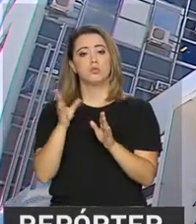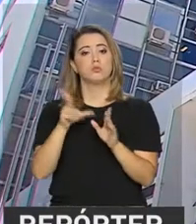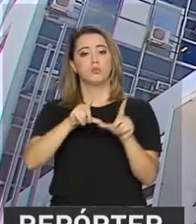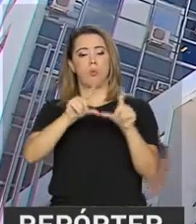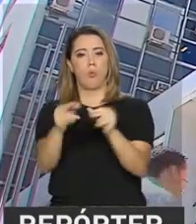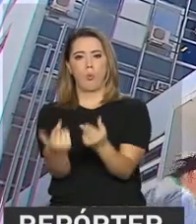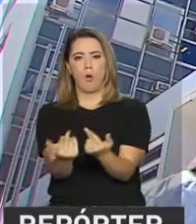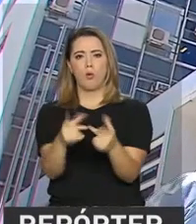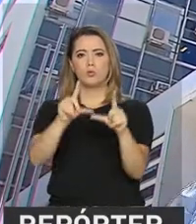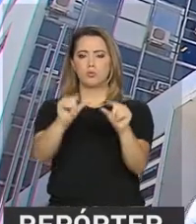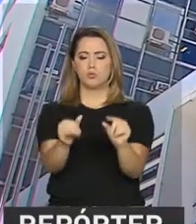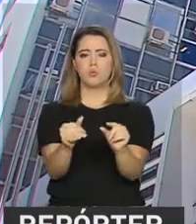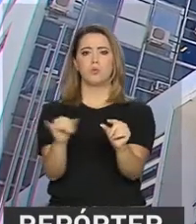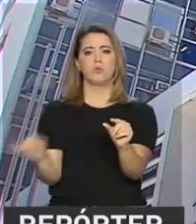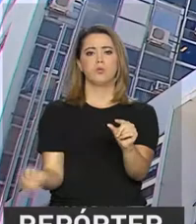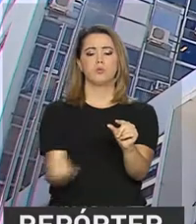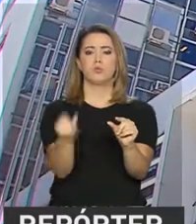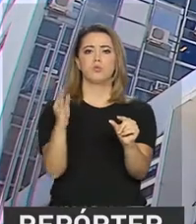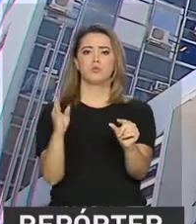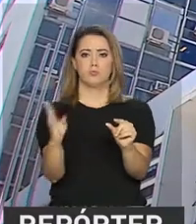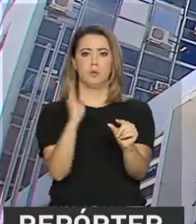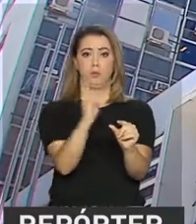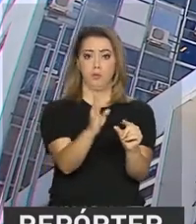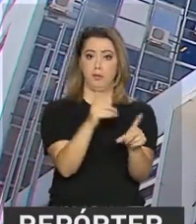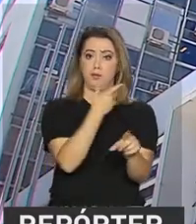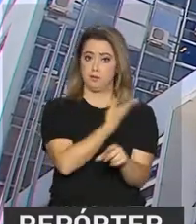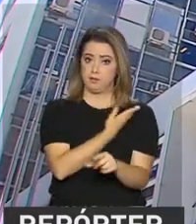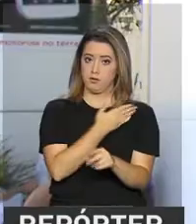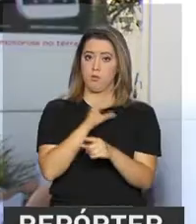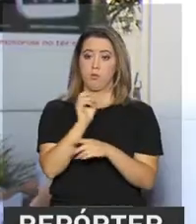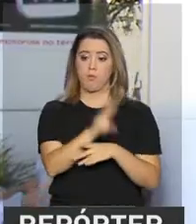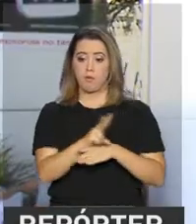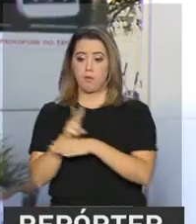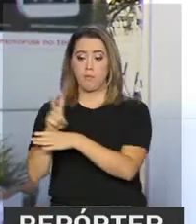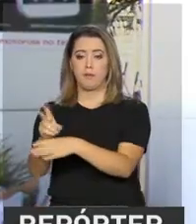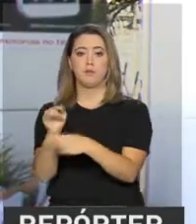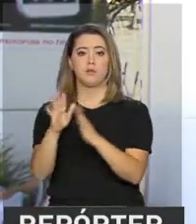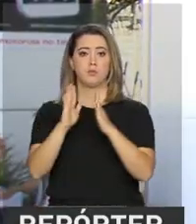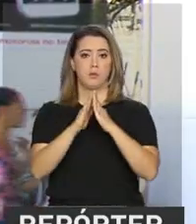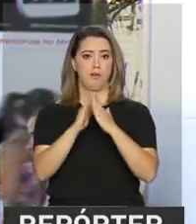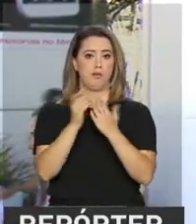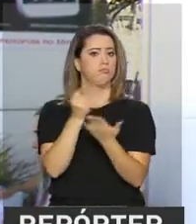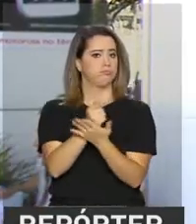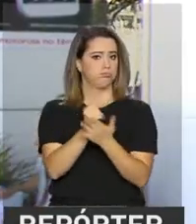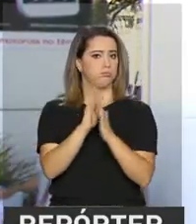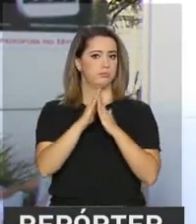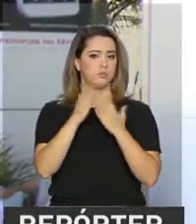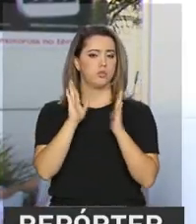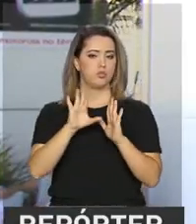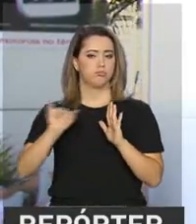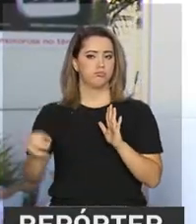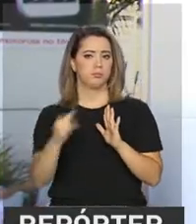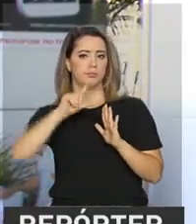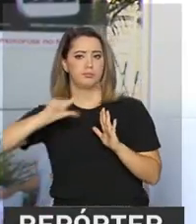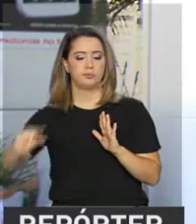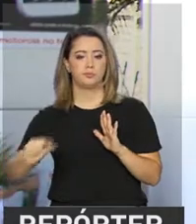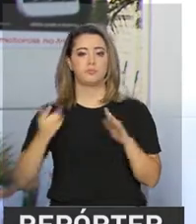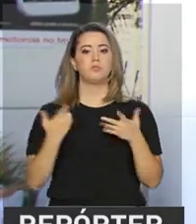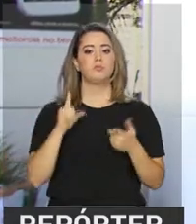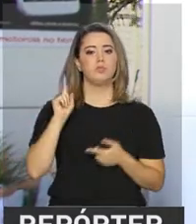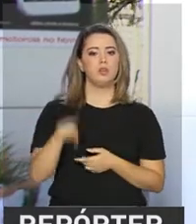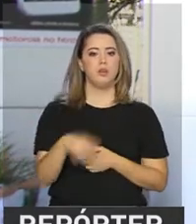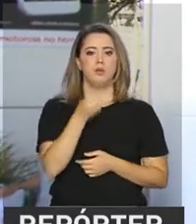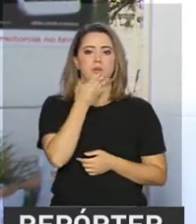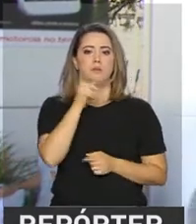redução das taxas de juros em operações de crédito imobiliário acho que é vantajoso população de um modo geral a gente está precisando de